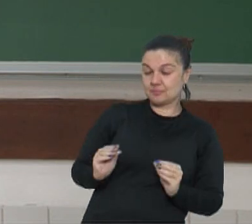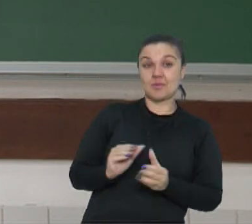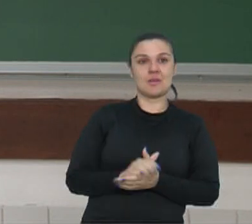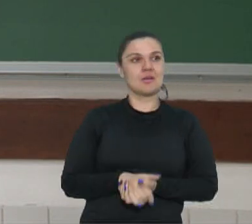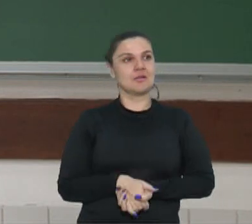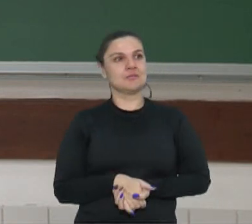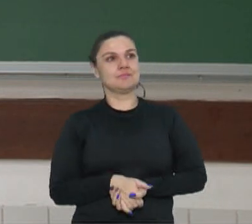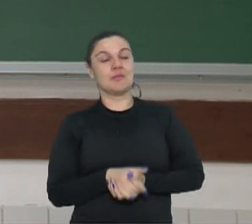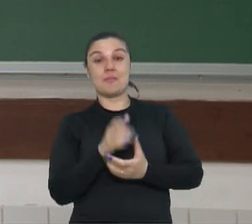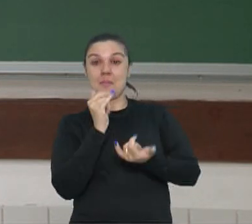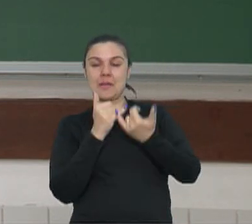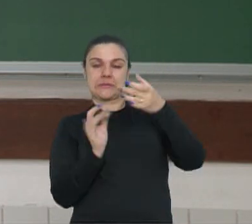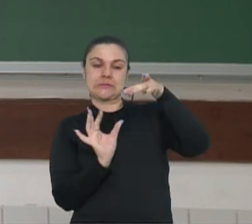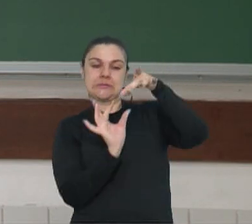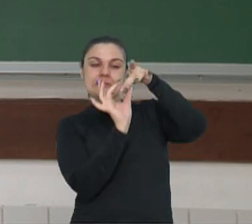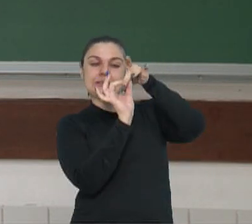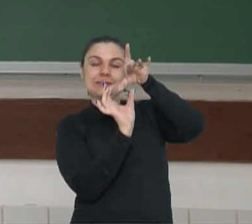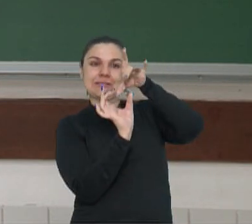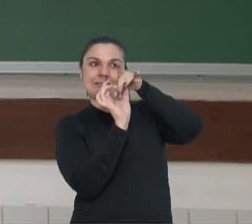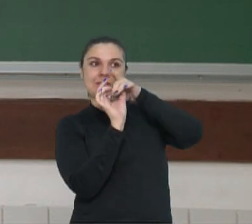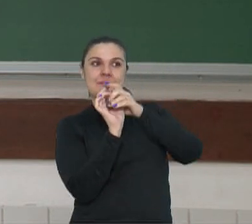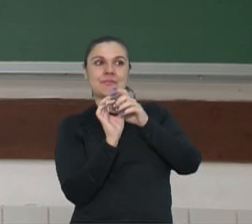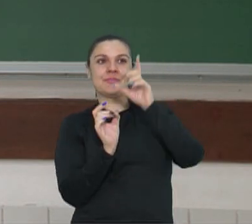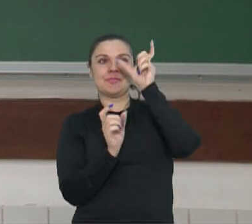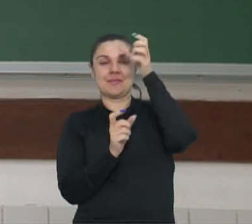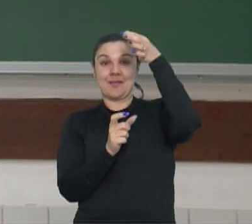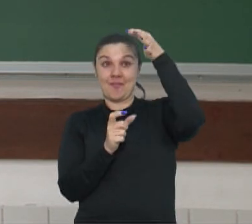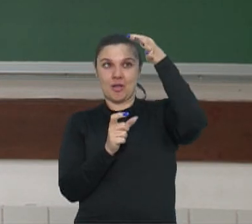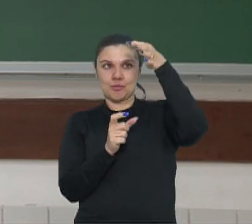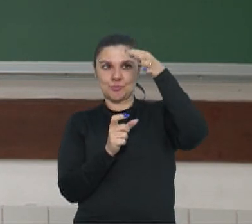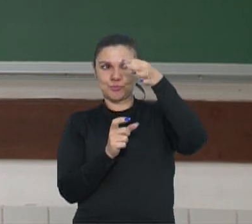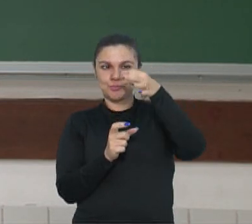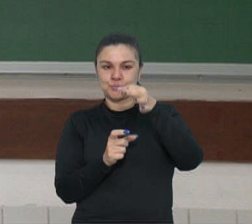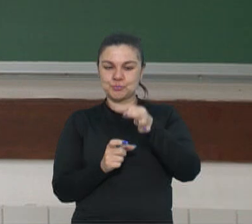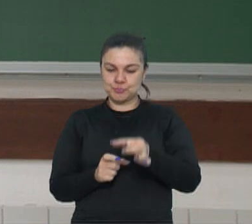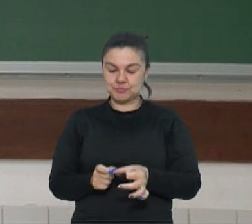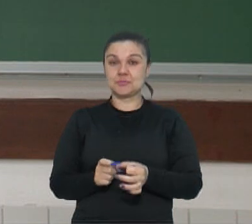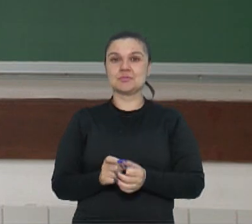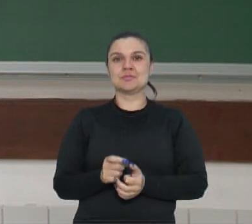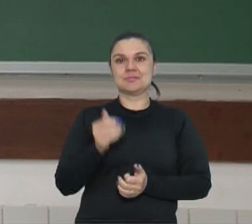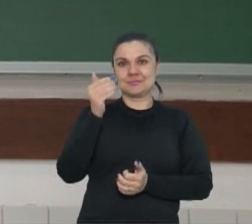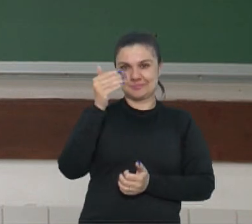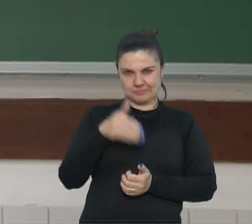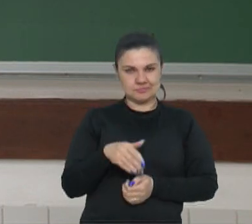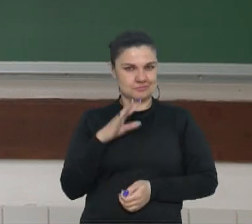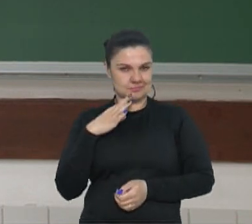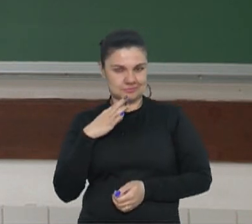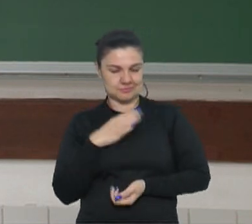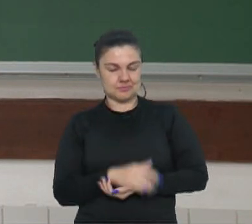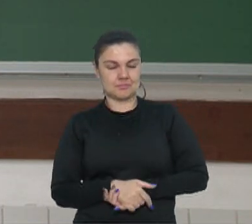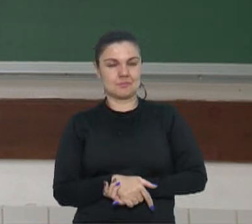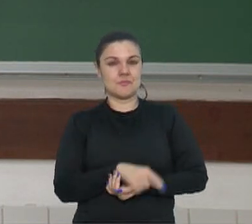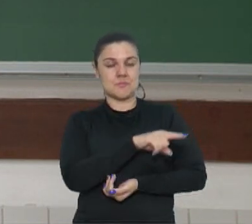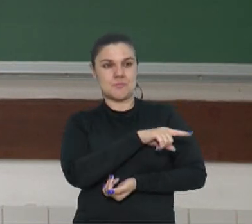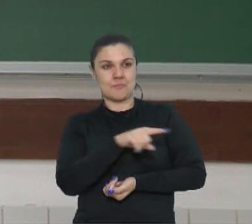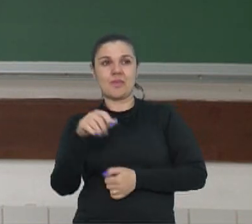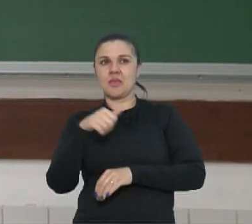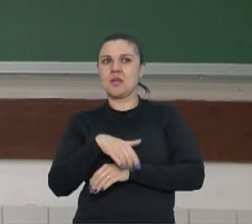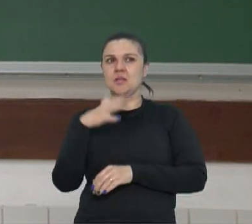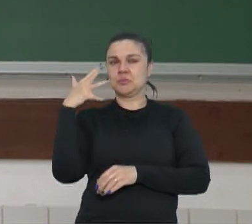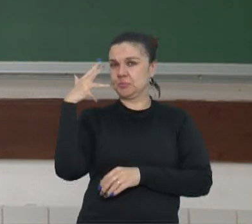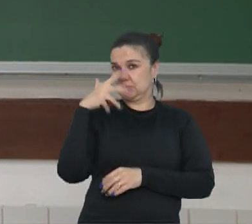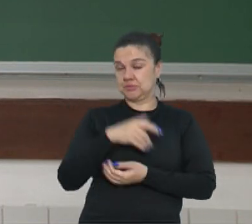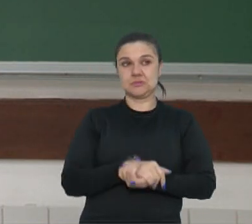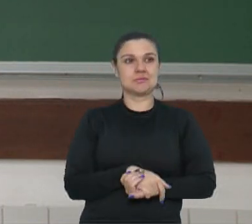sais vão ficando presos e vão formando esses elementos de caverna, esses elementos estruturais, que é o que deixa ela mais bonita